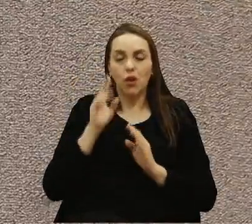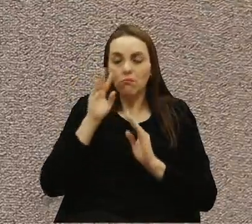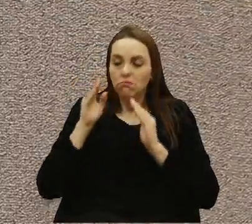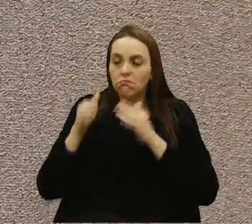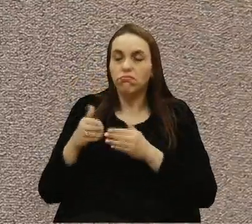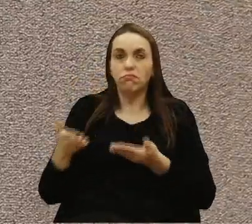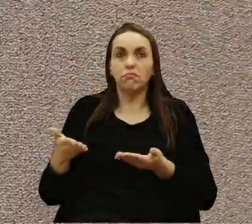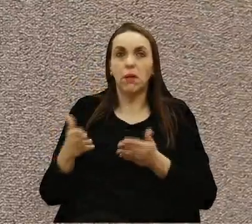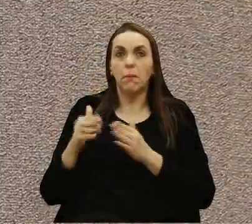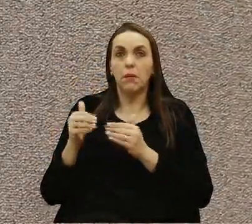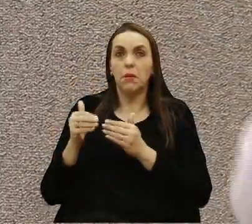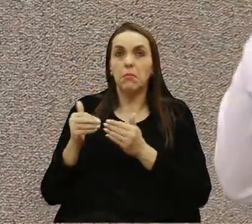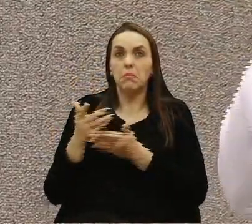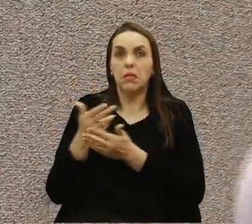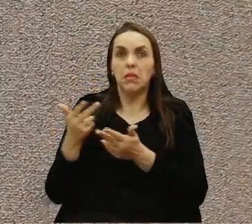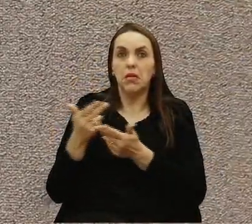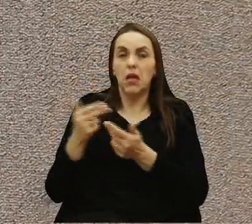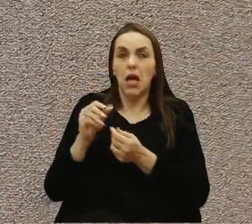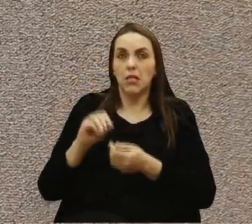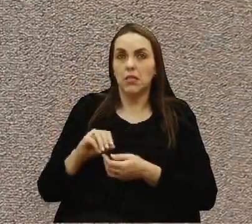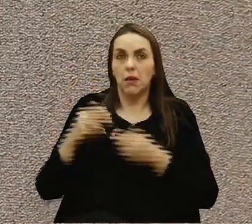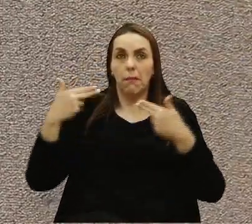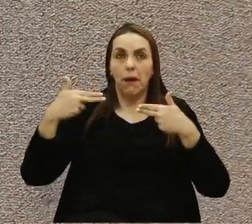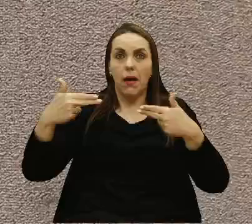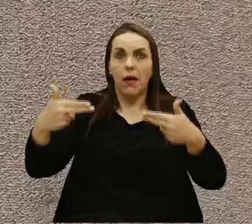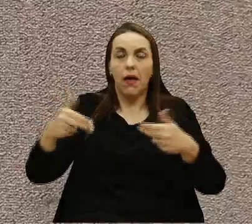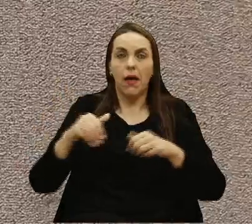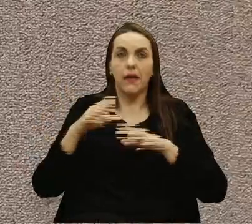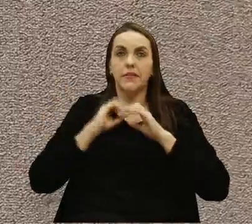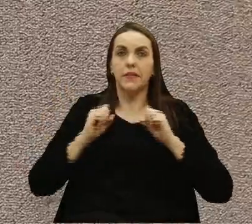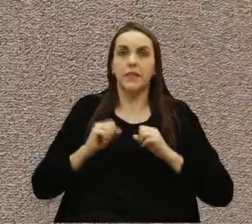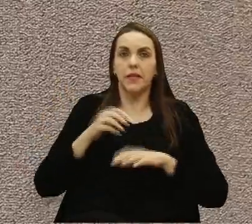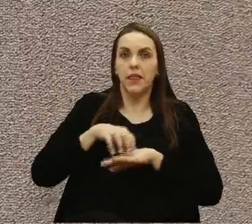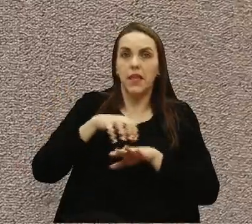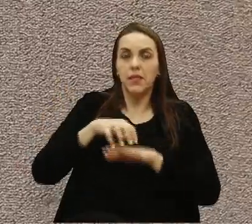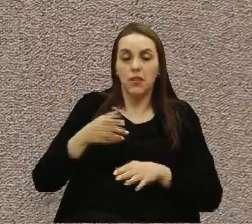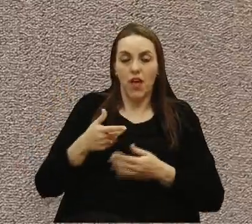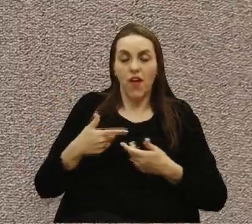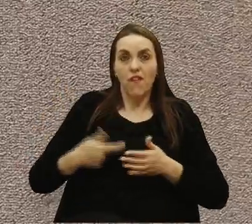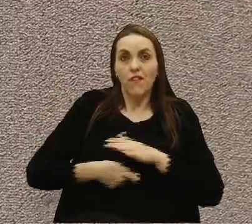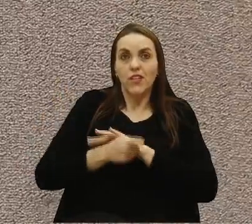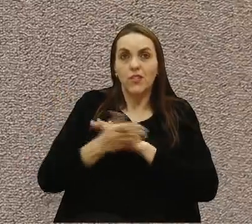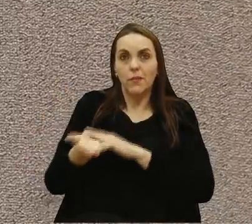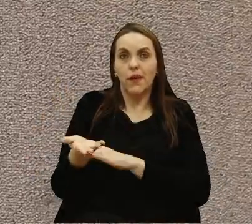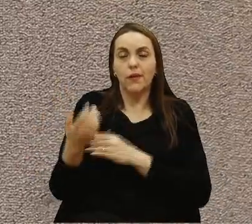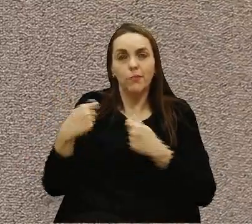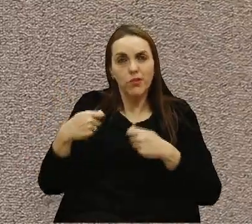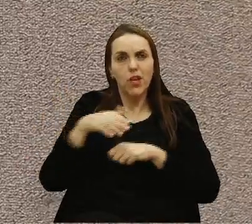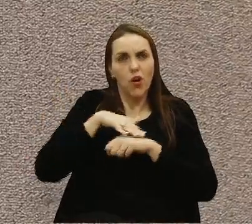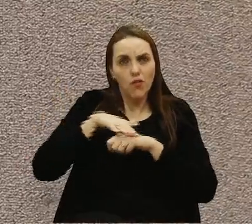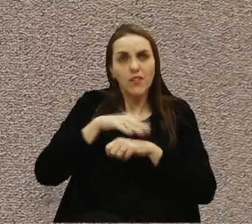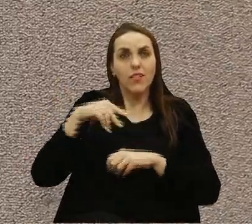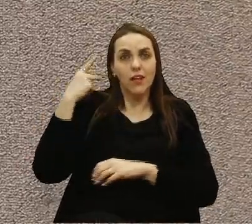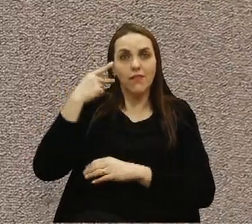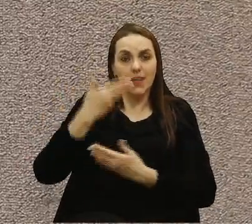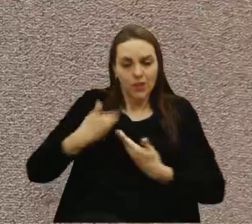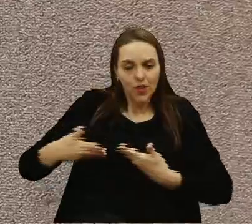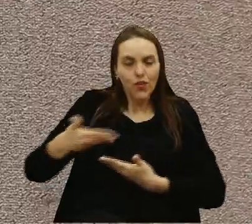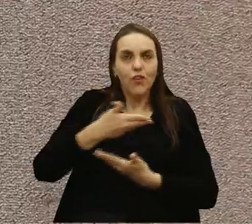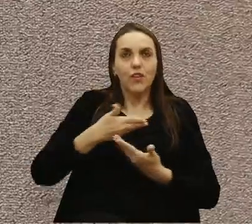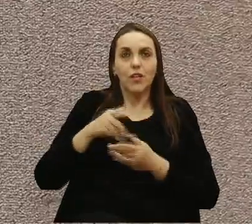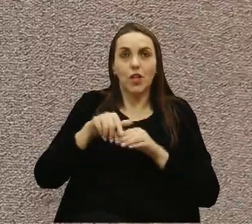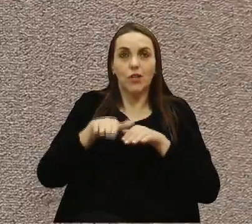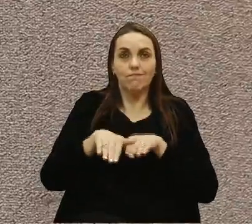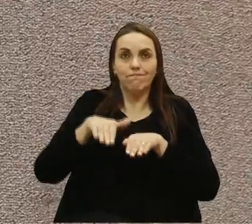eles clamam por um lado ali, então aumenta a pardal, a Secretaria de Trânsito investe disso aí, poderia talvez estar conversando com nós. Se eles recuassem um pouco, a gente